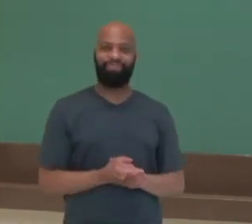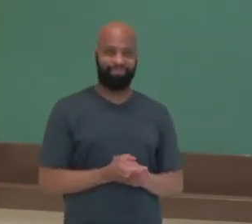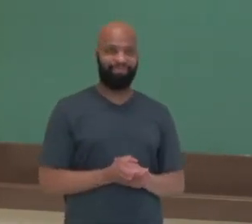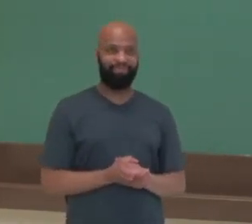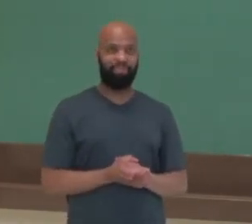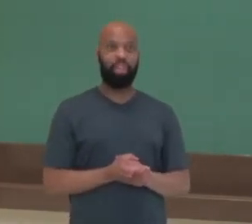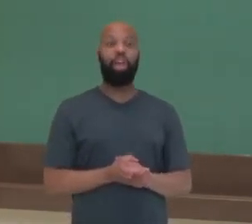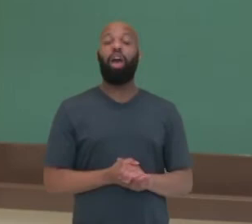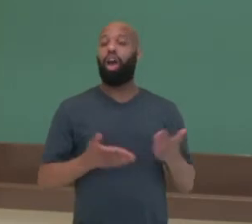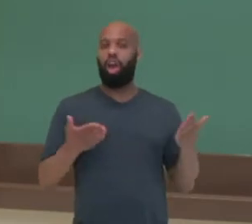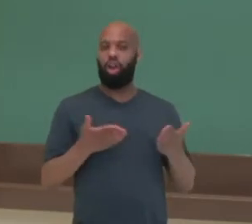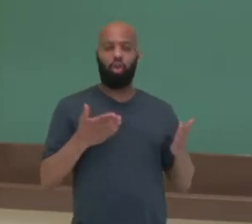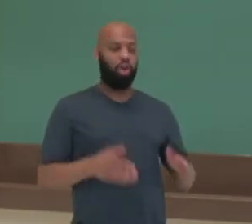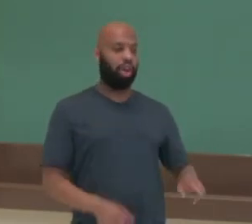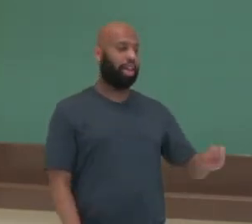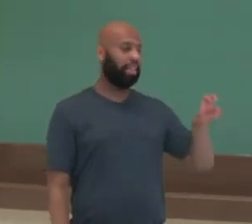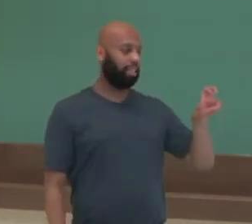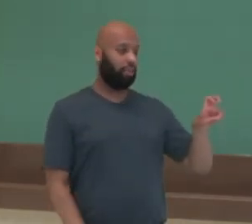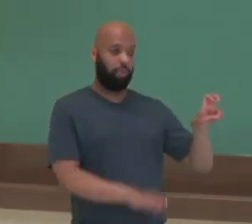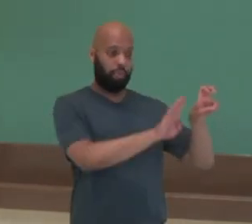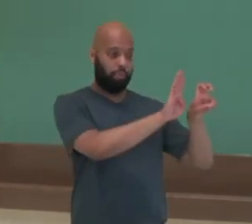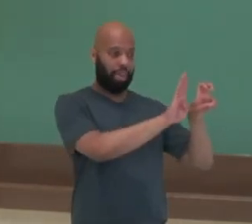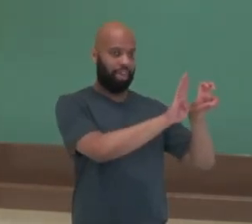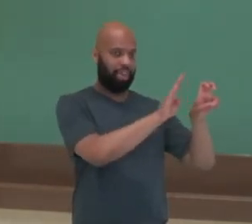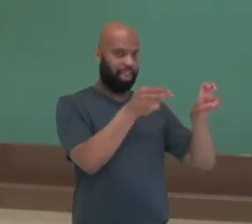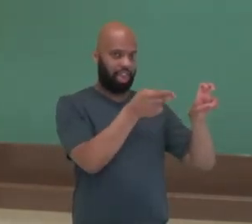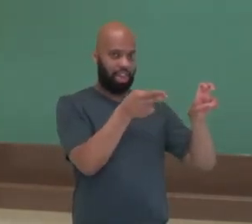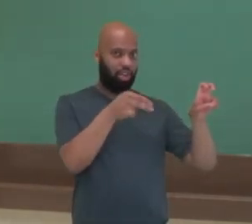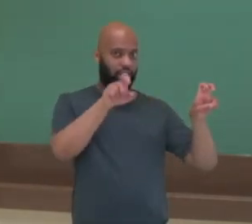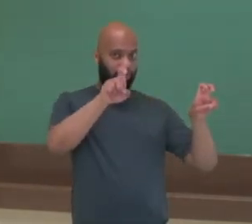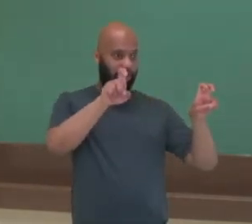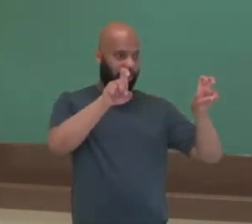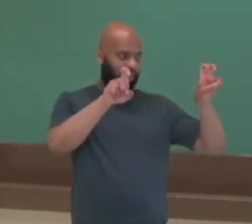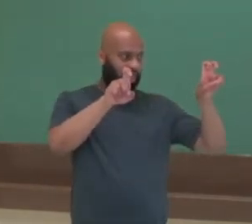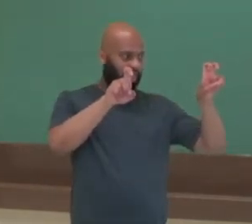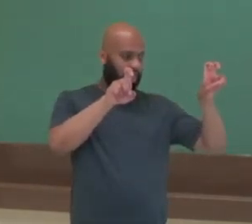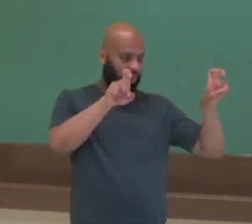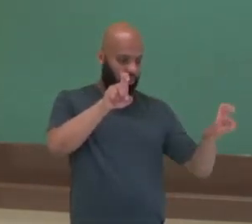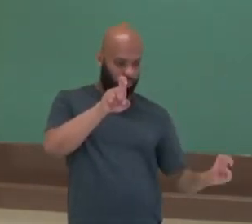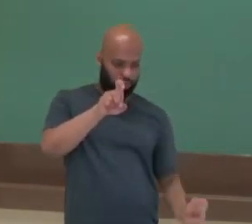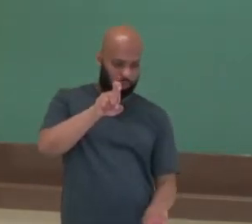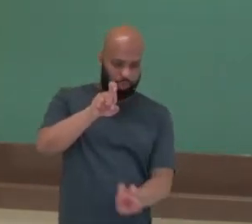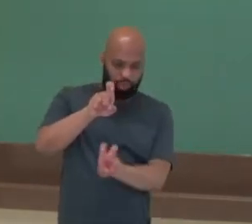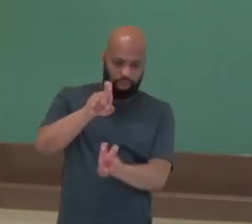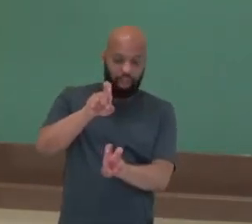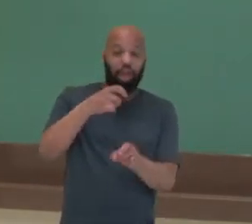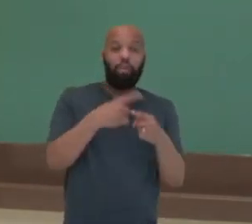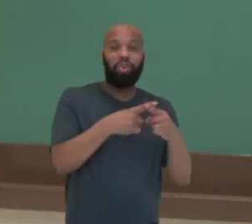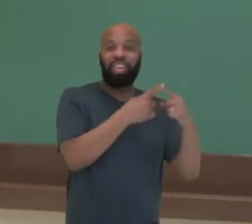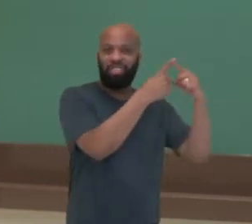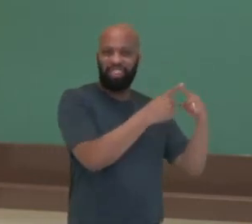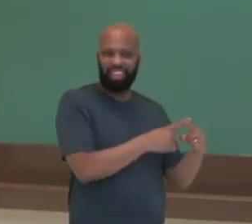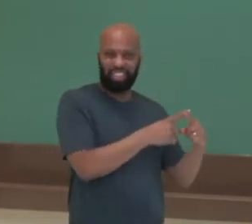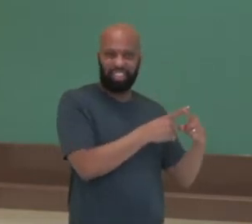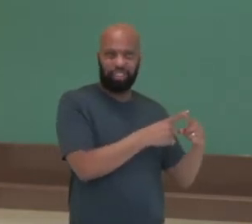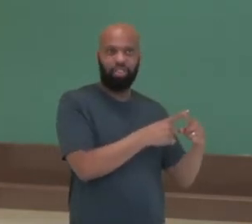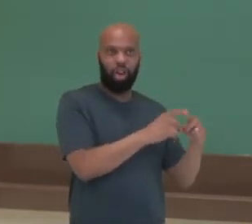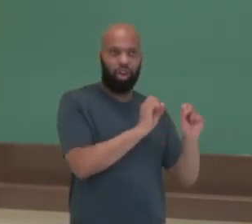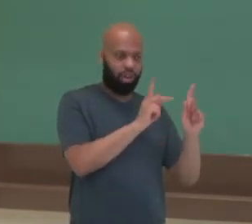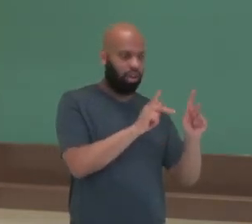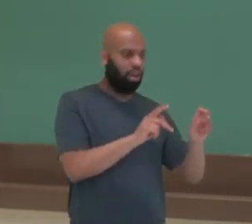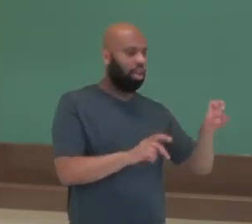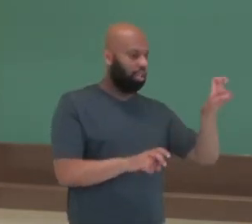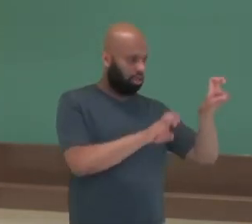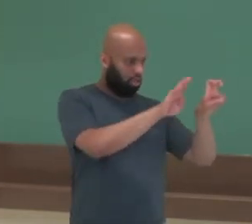certo? 5B é igual a X também. Então, esse 5 que está multiplicando, olha lá,